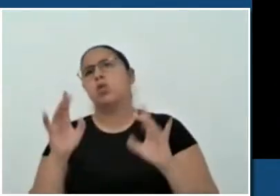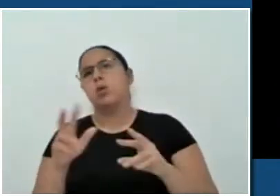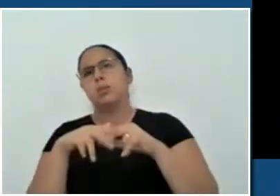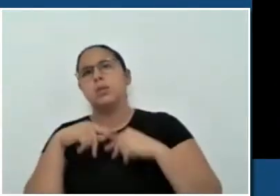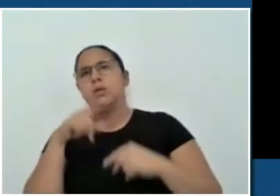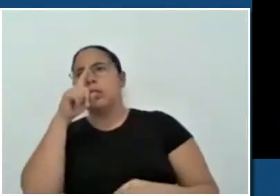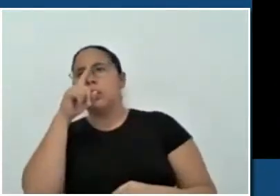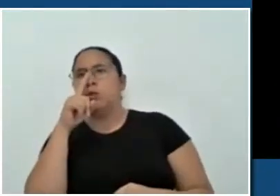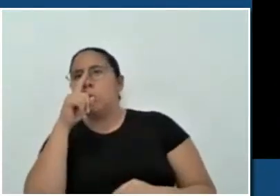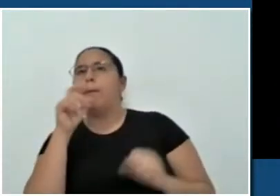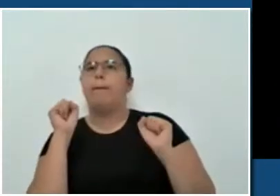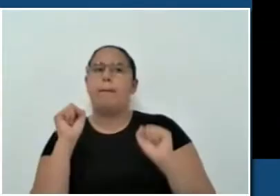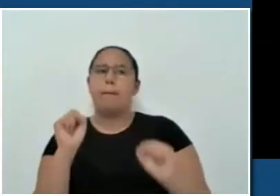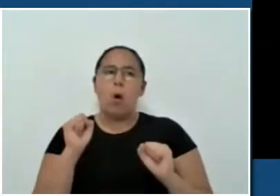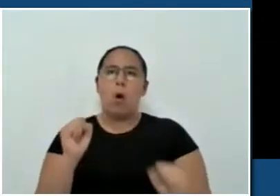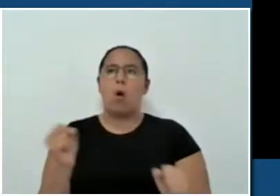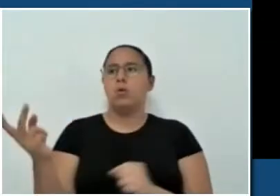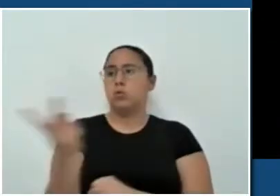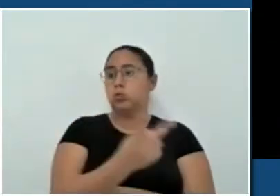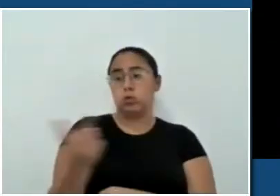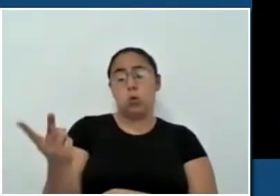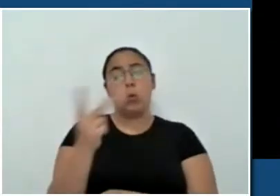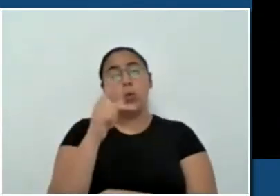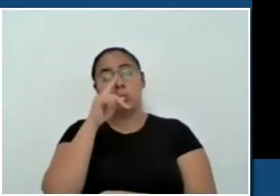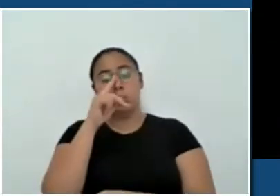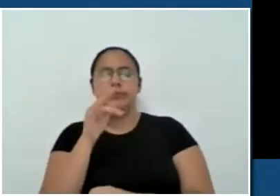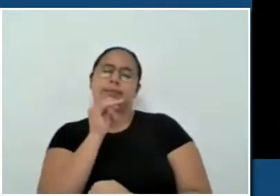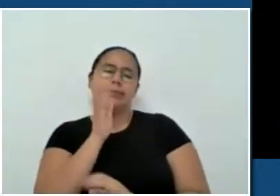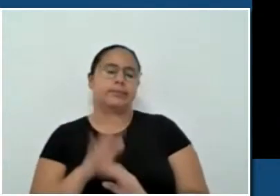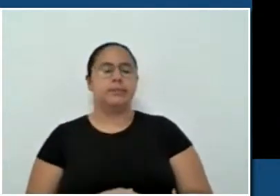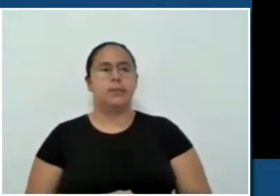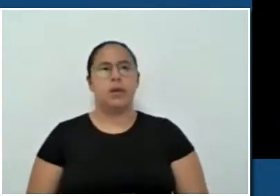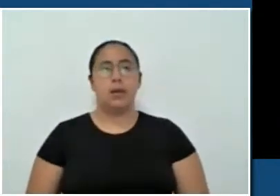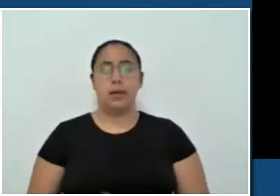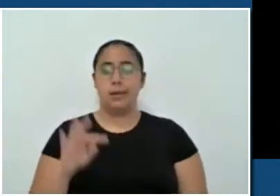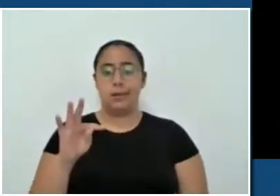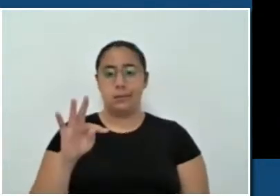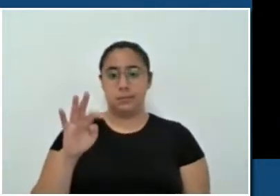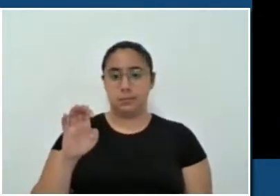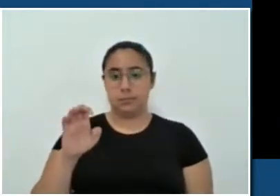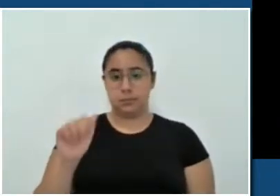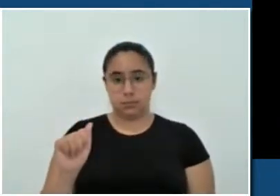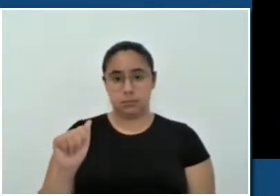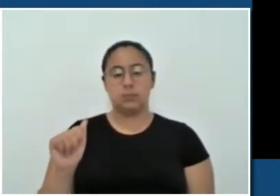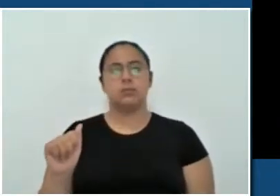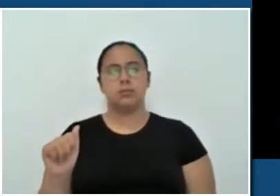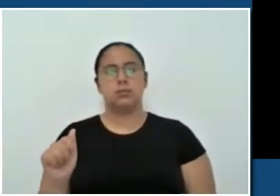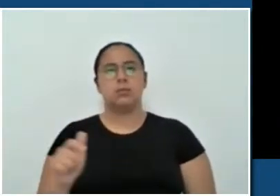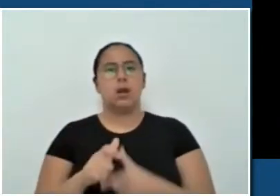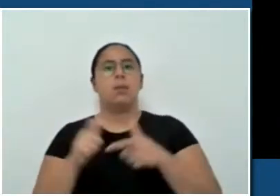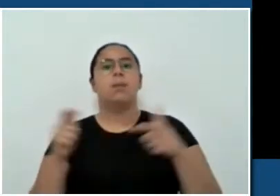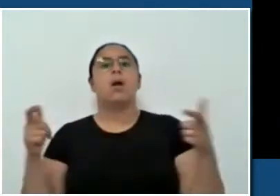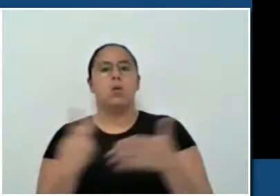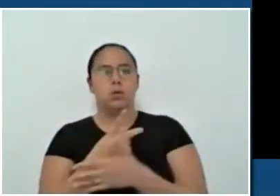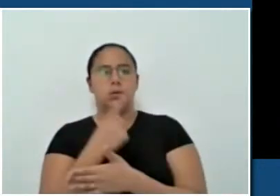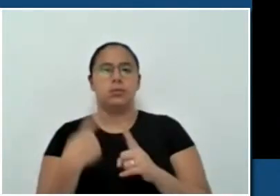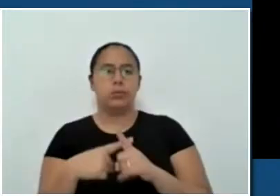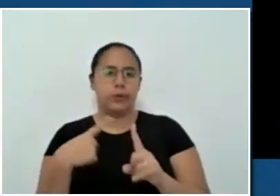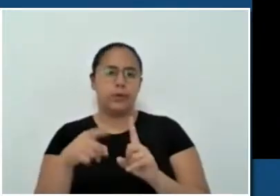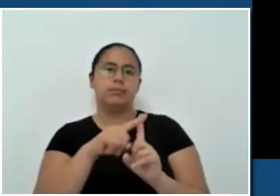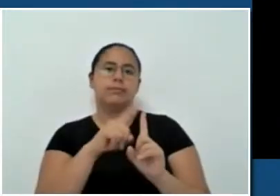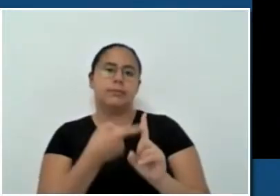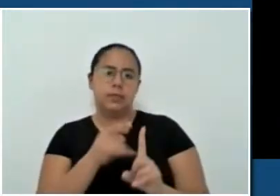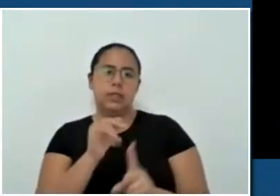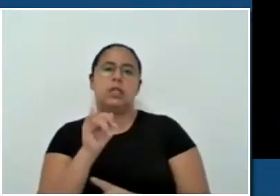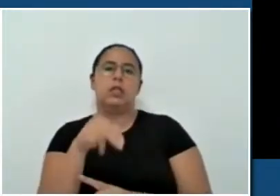fator de risco para os dois. Por exemplo, para o TEA, como fator de risco foi infecção durante a gestação e não nascer bem,